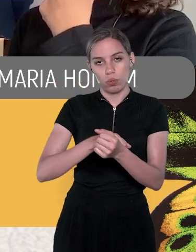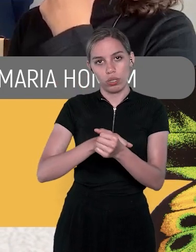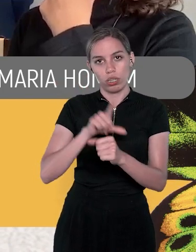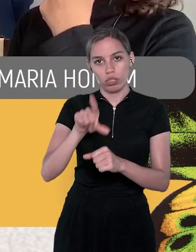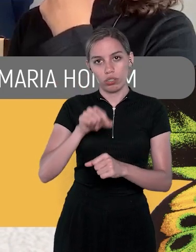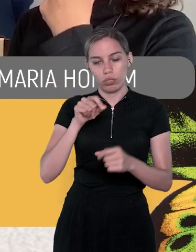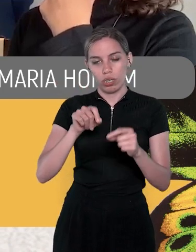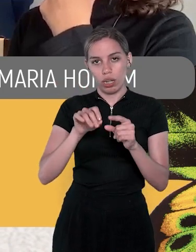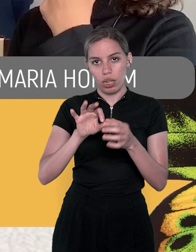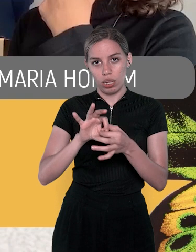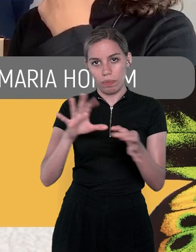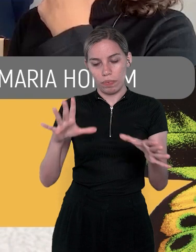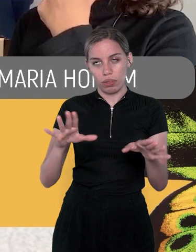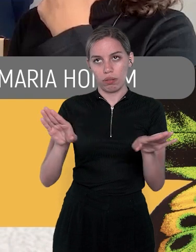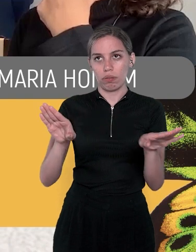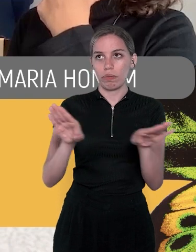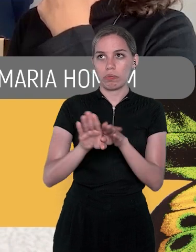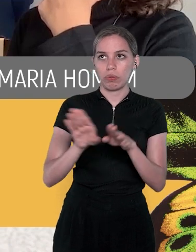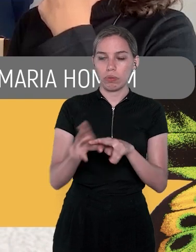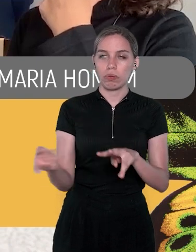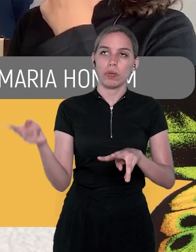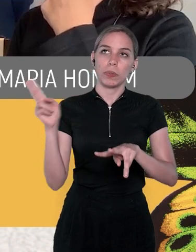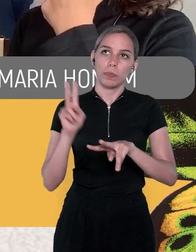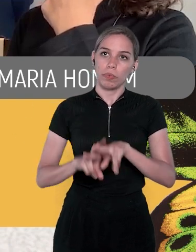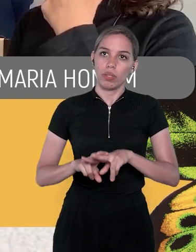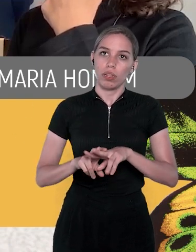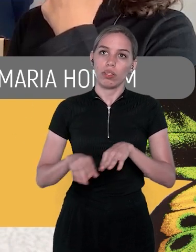liberdade, prisão,